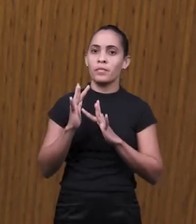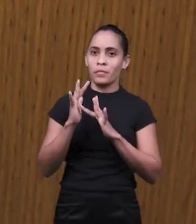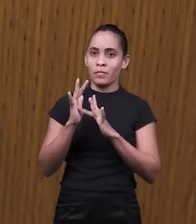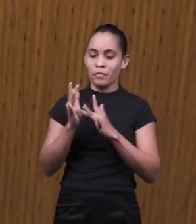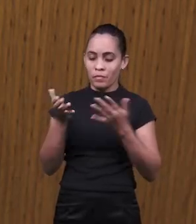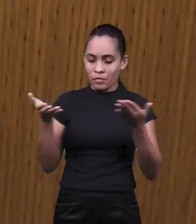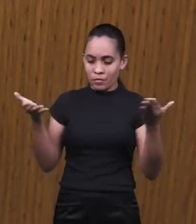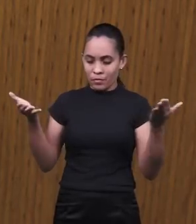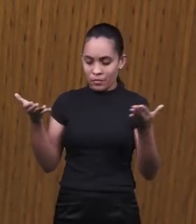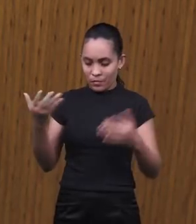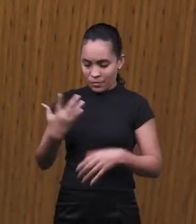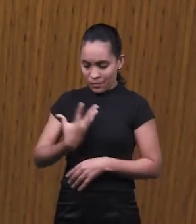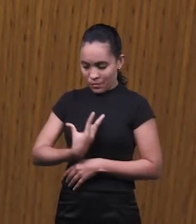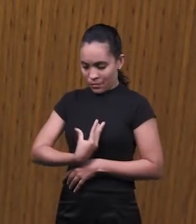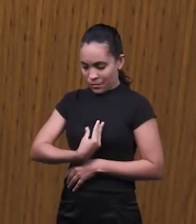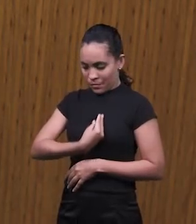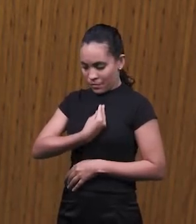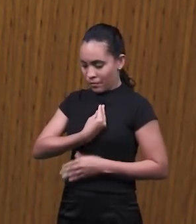quero me